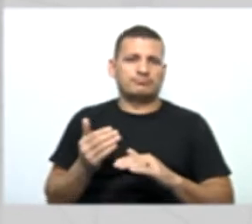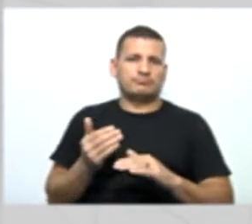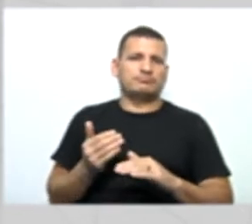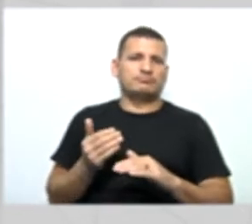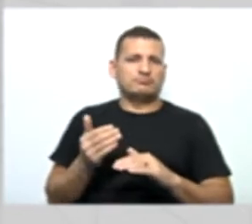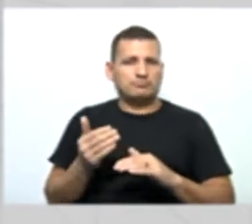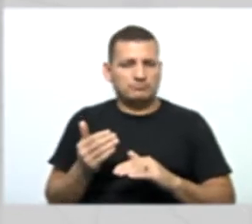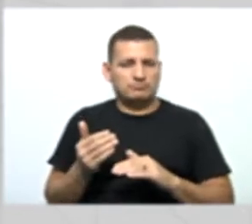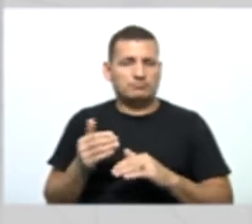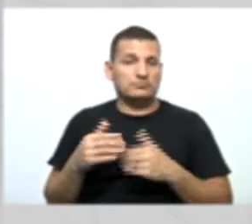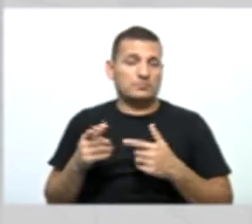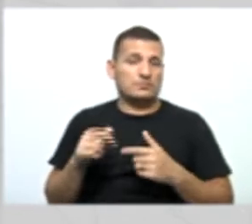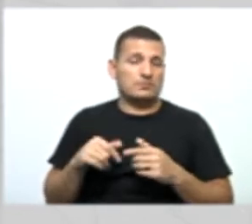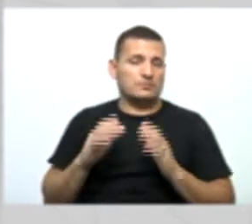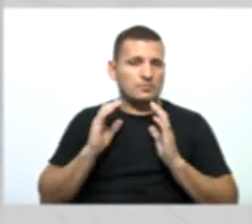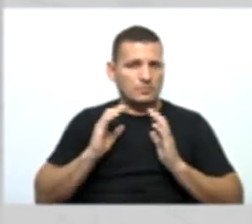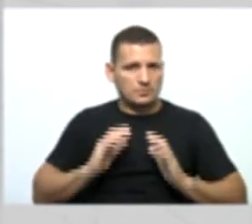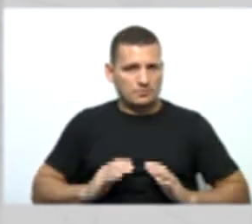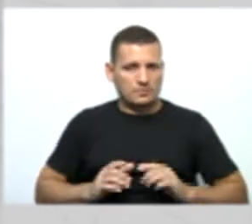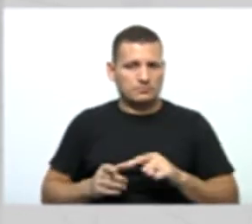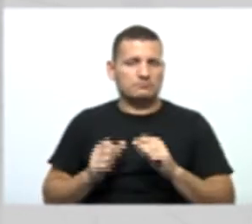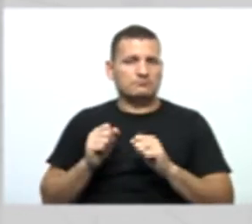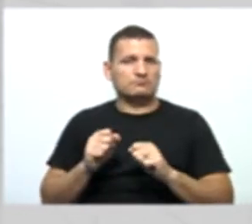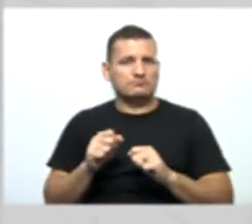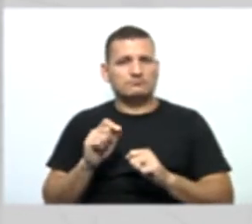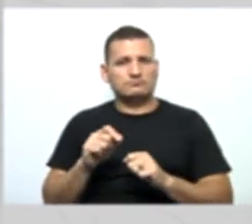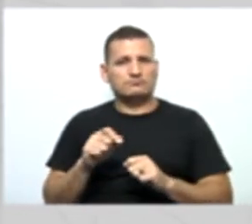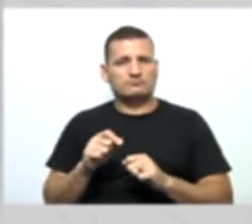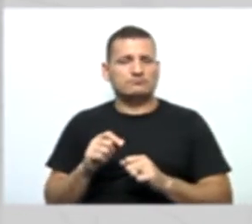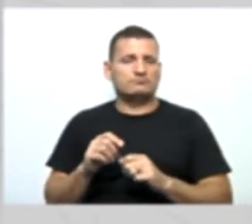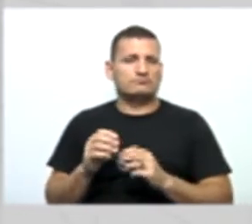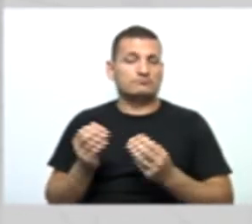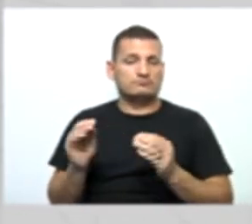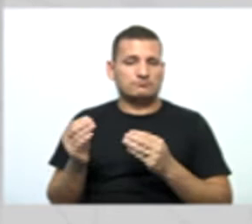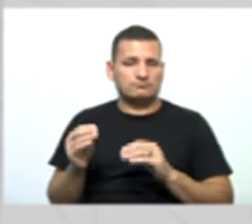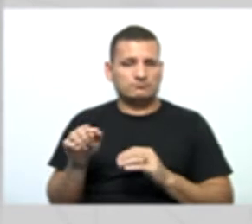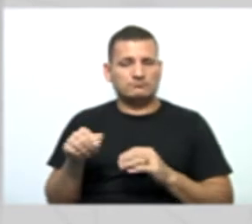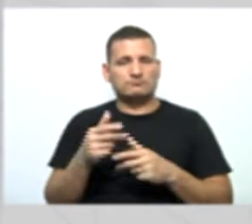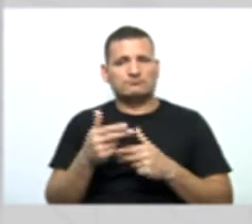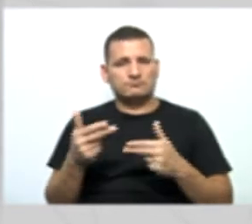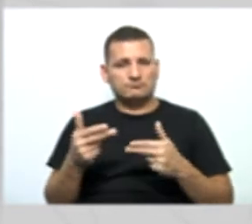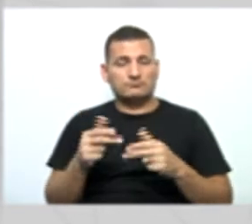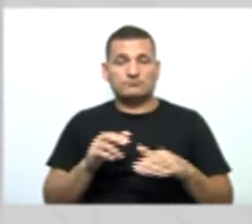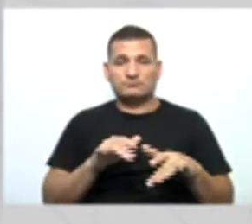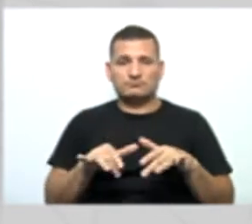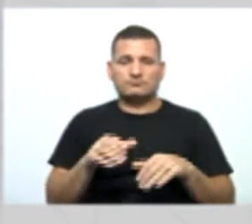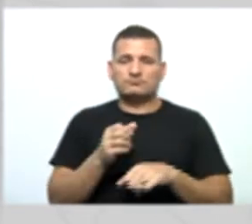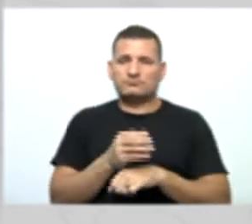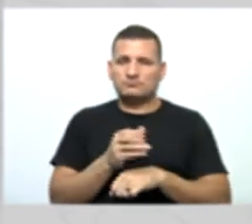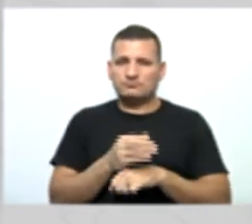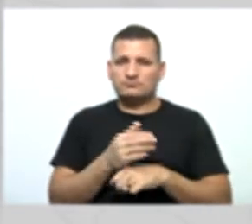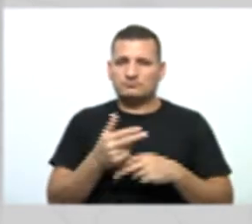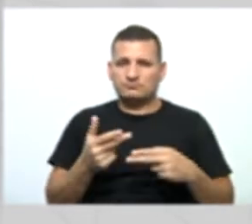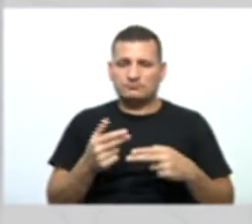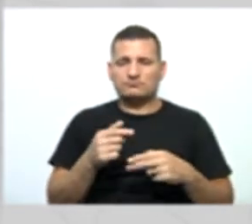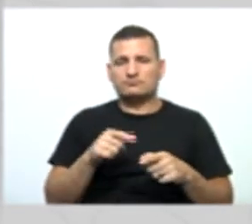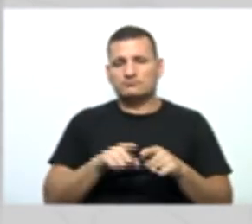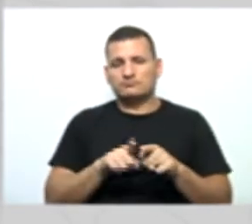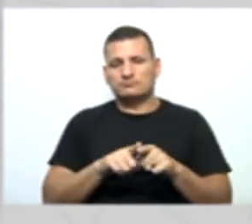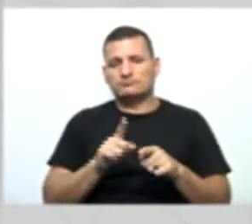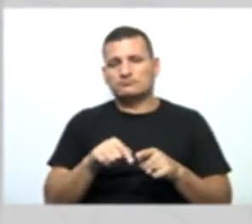ou seja, comportamentos que podem ser implicados sobre esse objeto. E na programação orientada a objetos, nós também chamamos